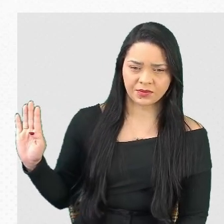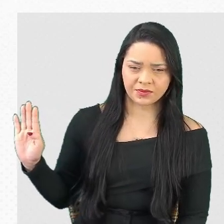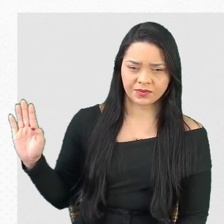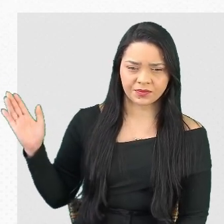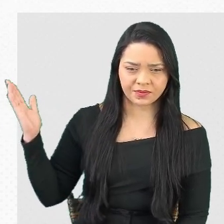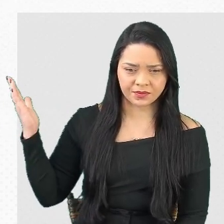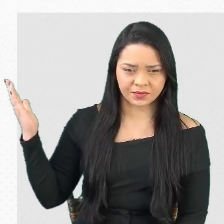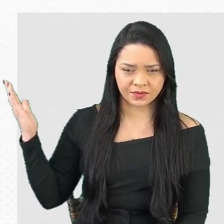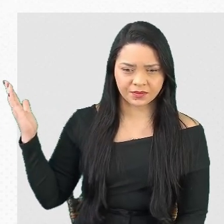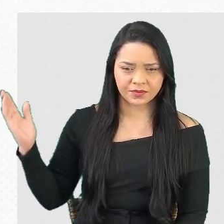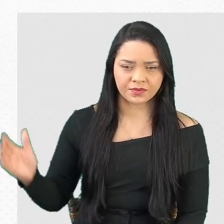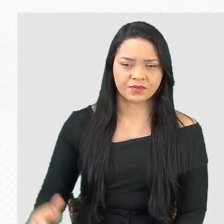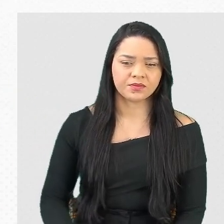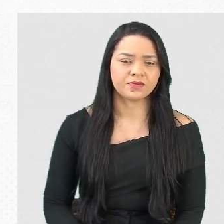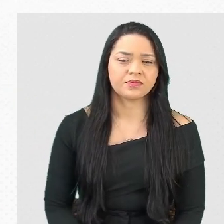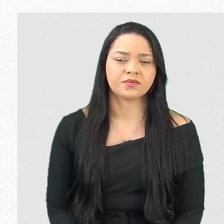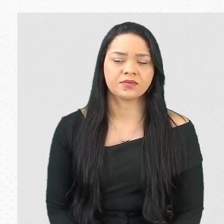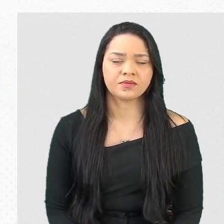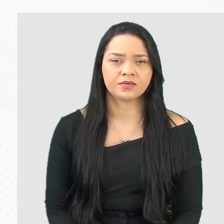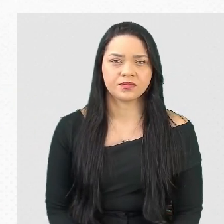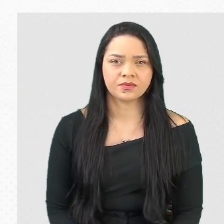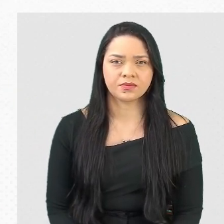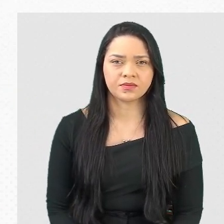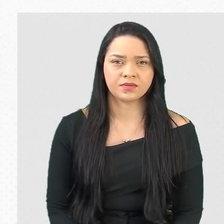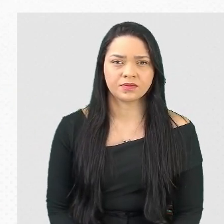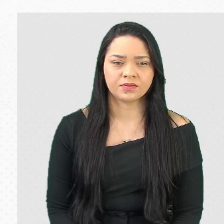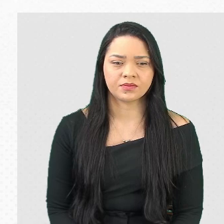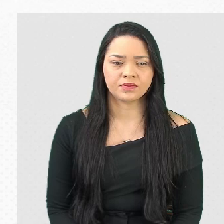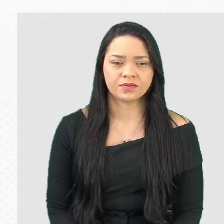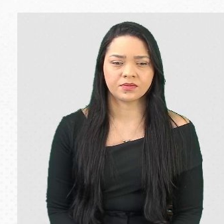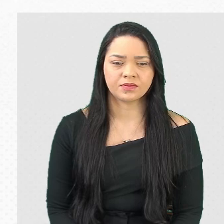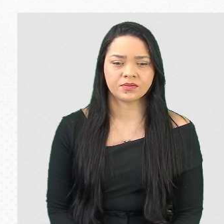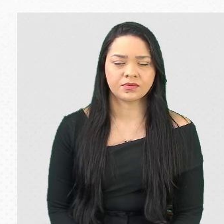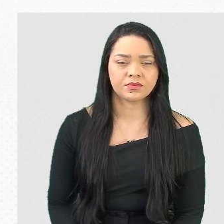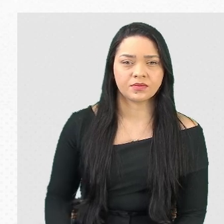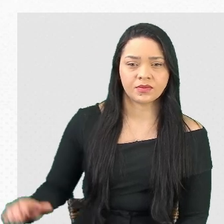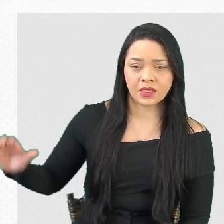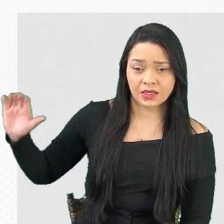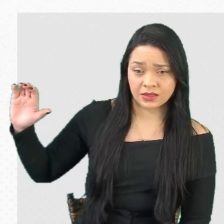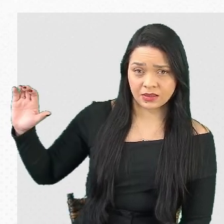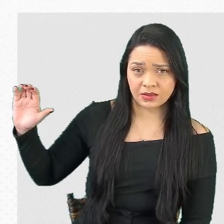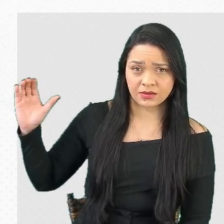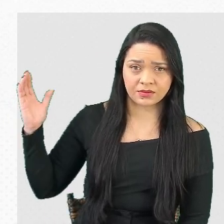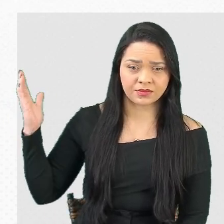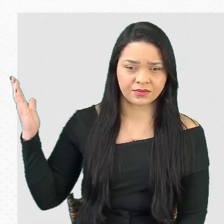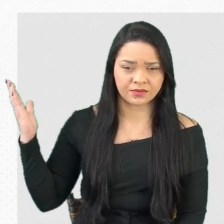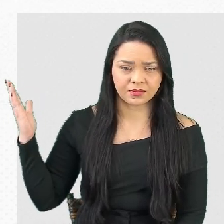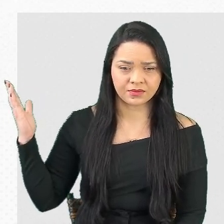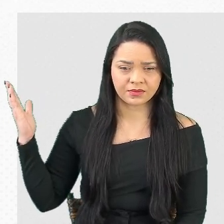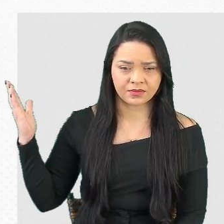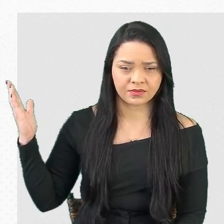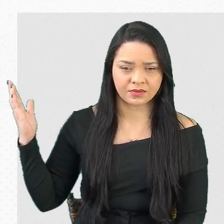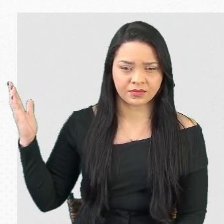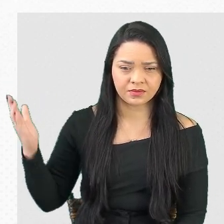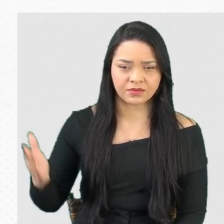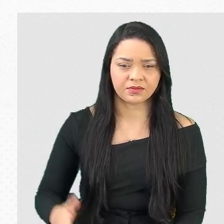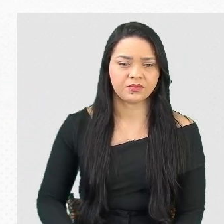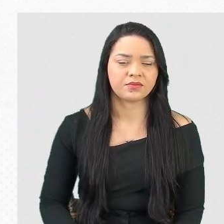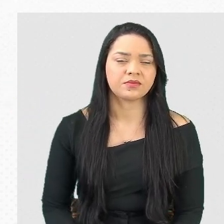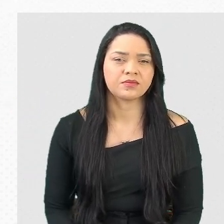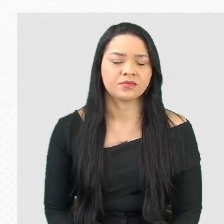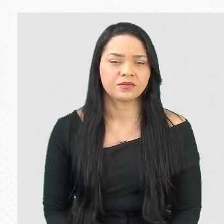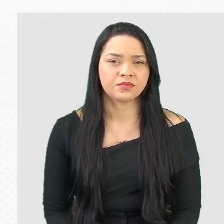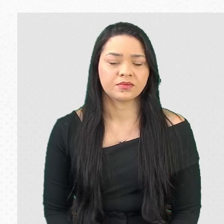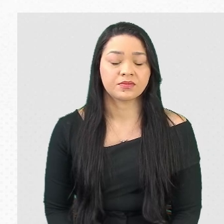Apoiar revolucionários e perseguir a nobreza local? Rejeitar poetisas e proibir a entrada de mulheres? Também